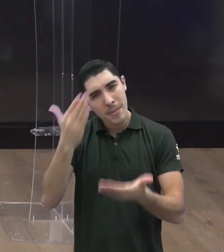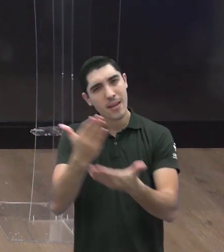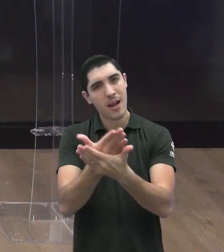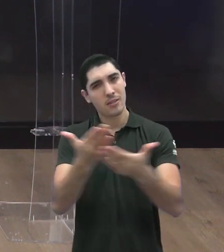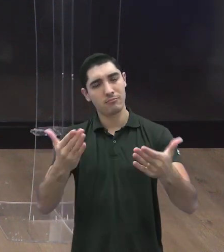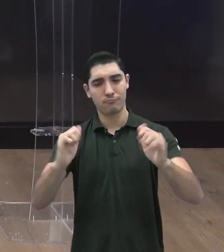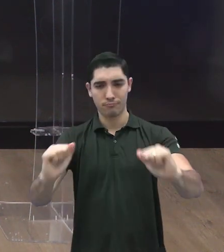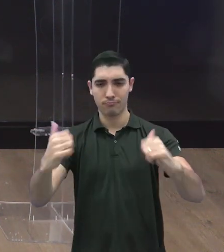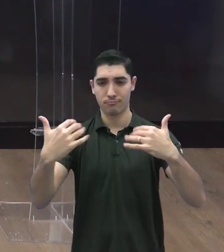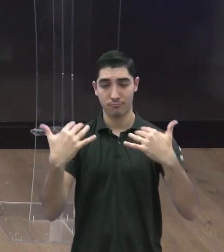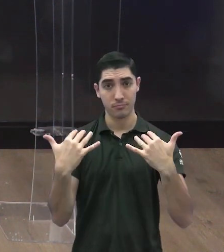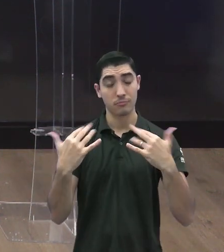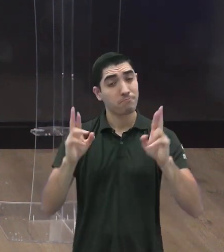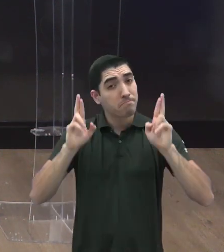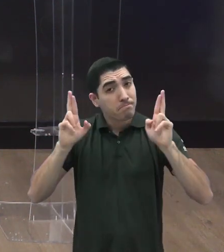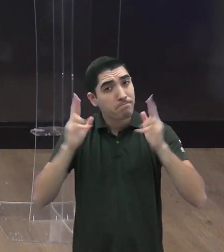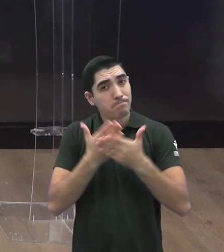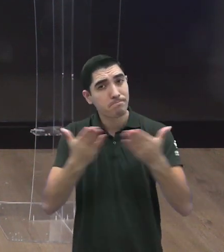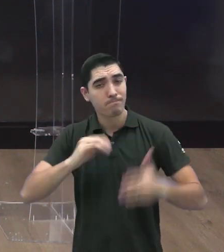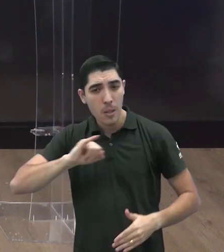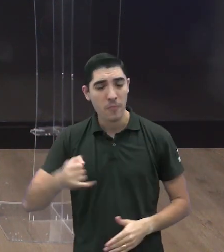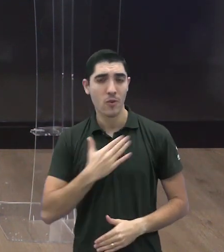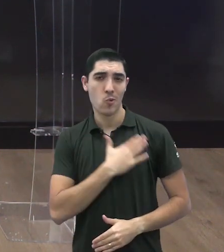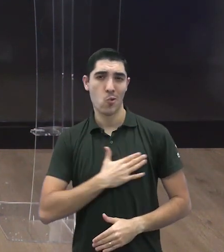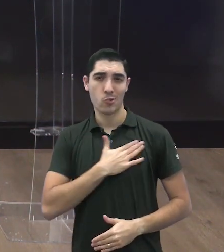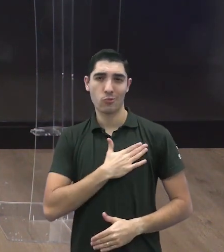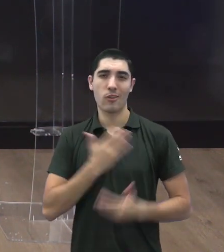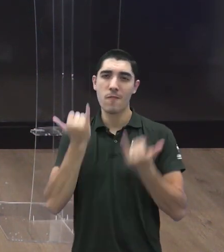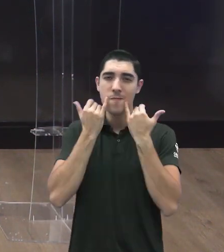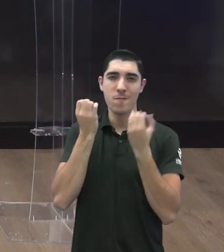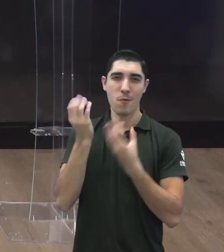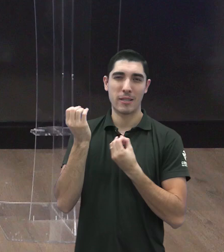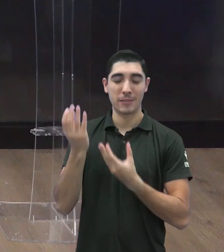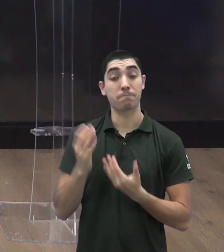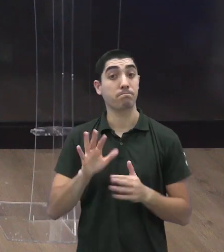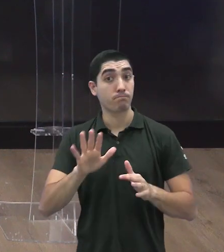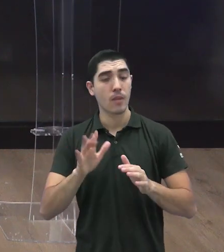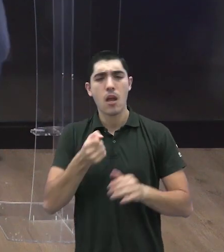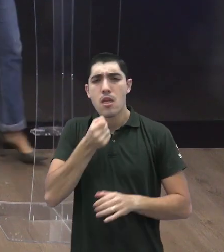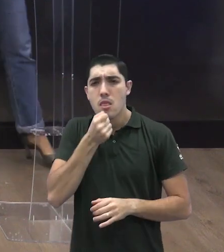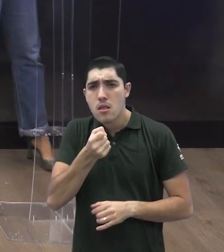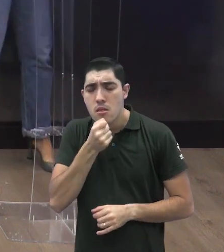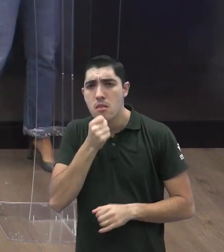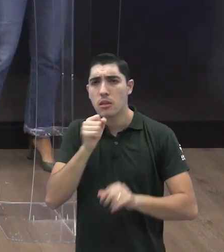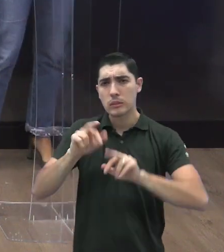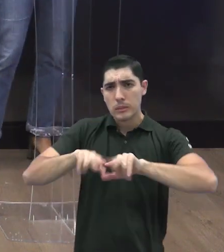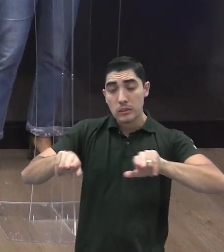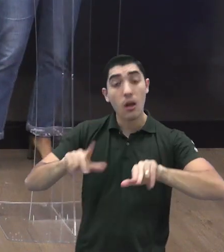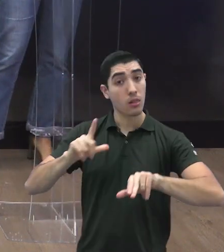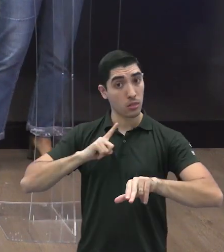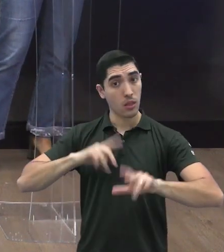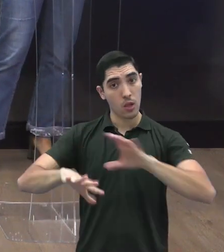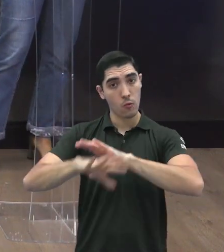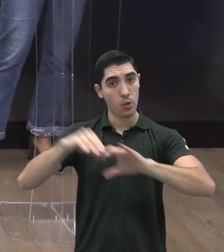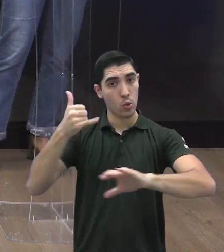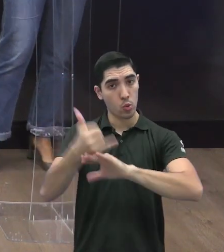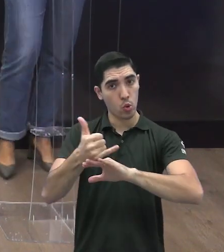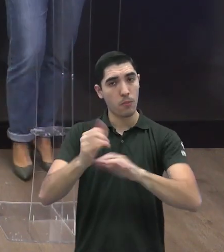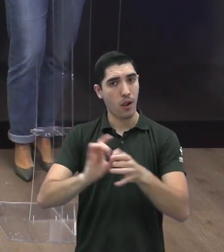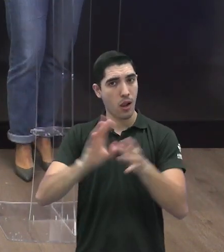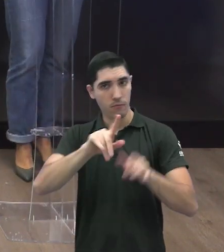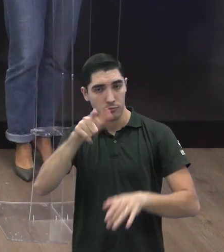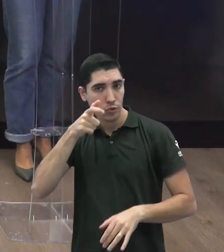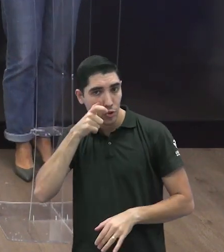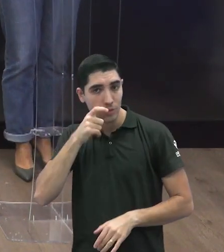por aqui. Muito obrigada pela companhia. Espero que você tenha aproveitado as informações. Todas as reportagens vão estar disponíveis no